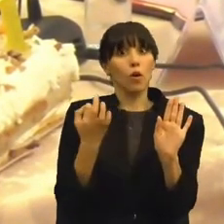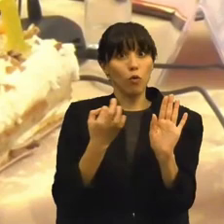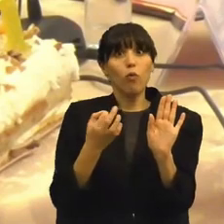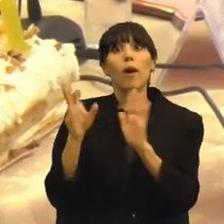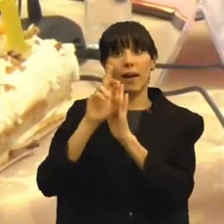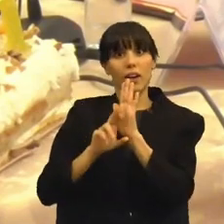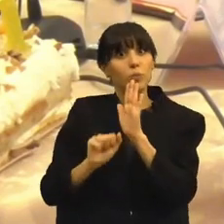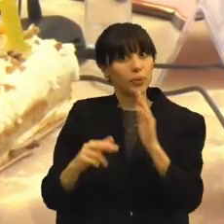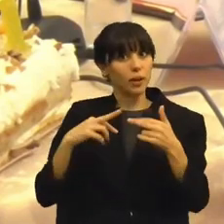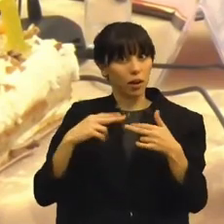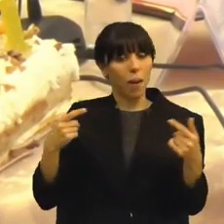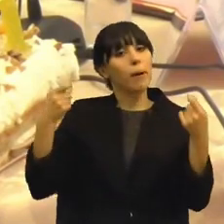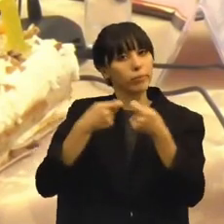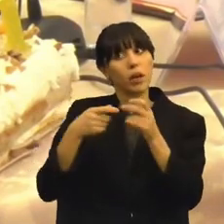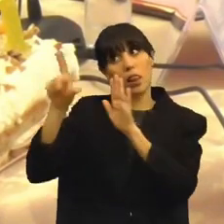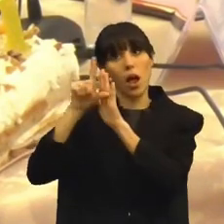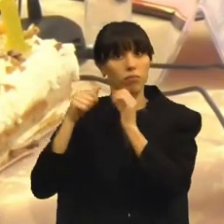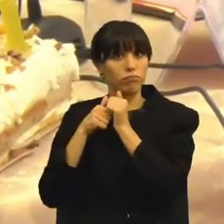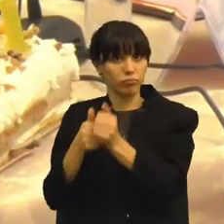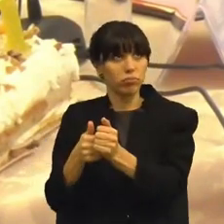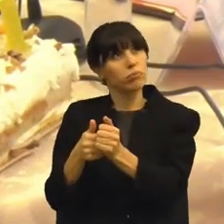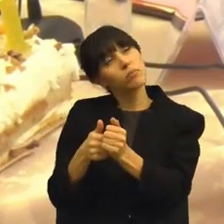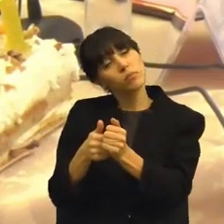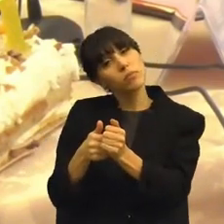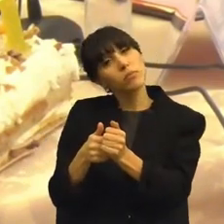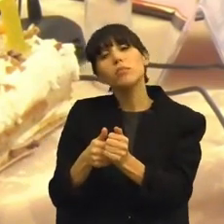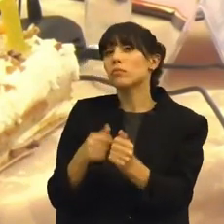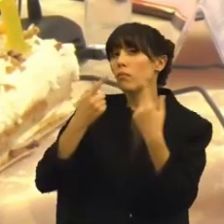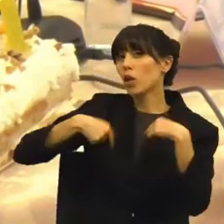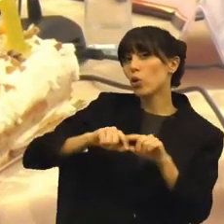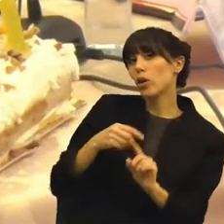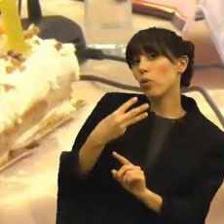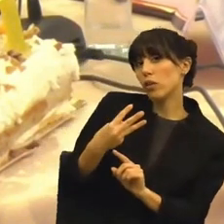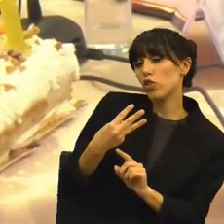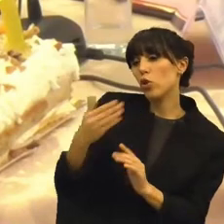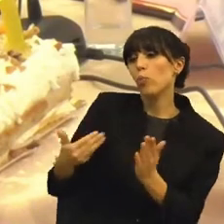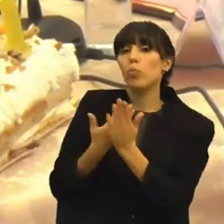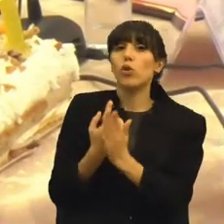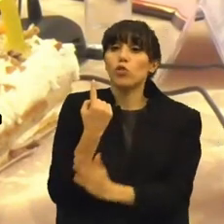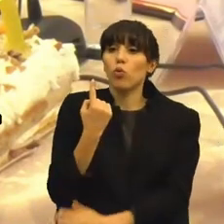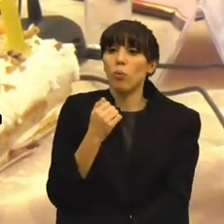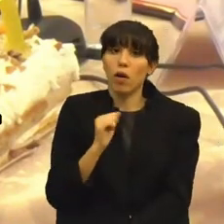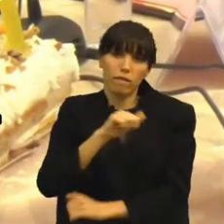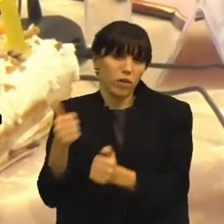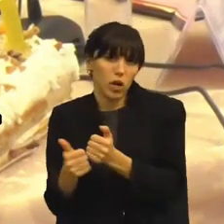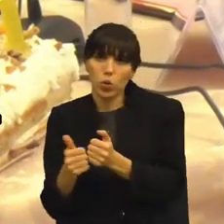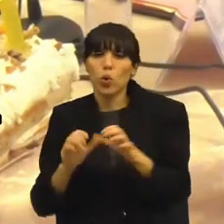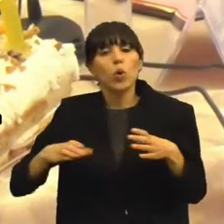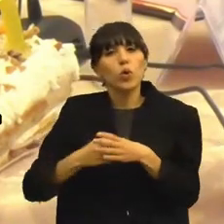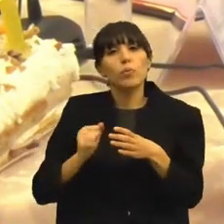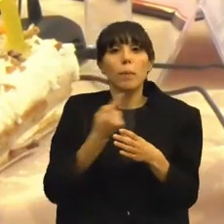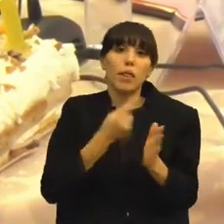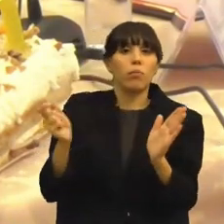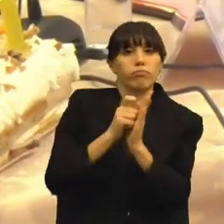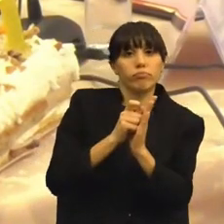as regras da Câmara e com a lei, em cada 3 reuniões, uma proposta de um vereador ou de um grupo municipal tem de